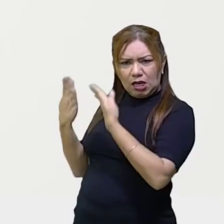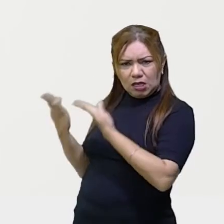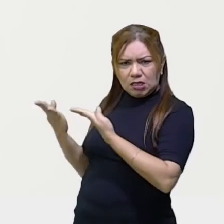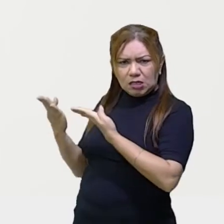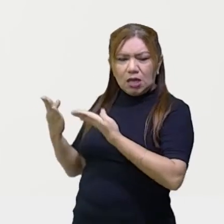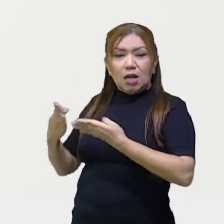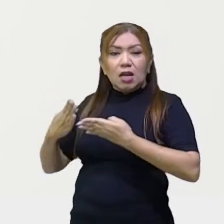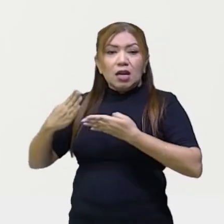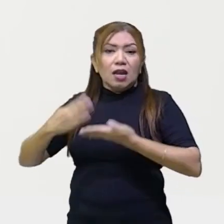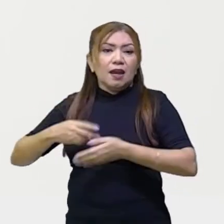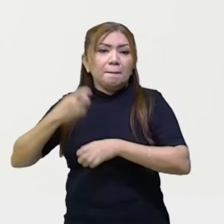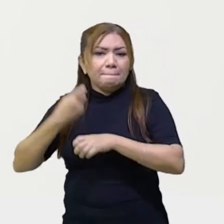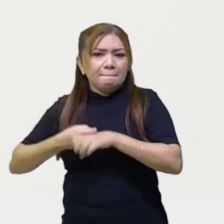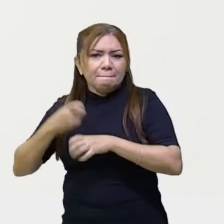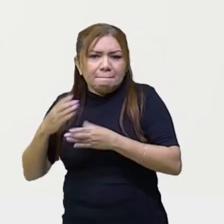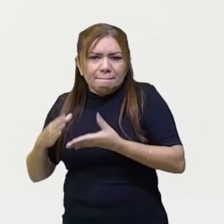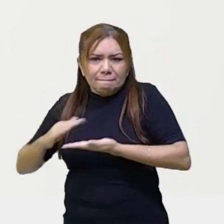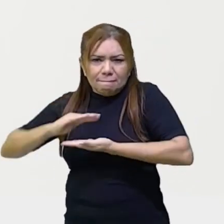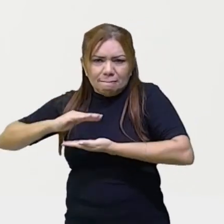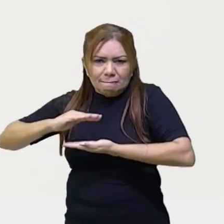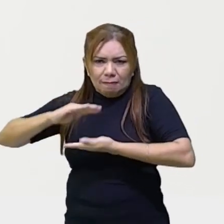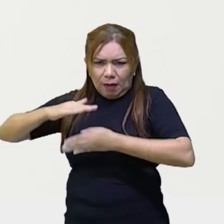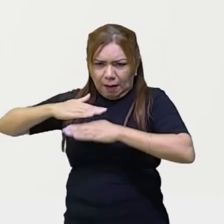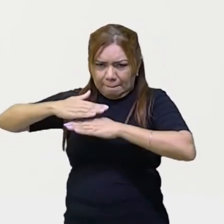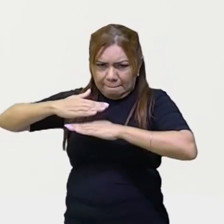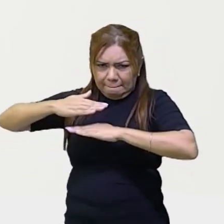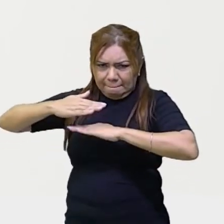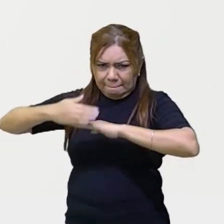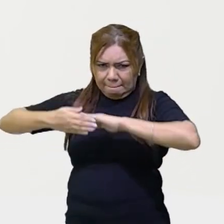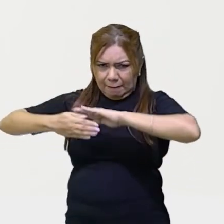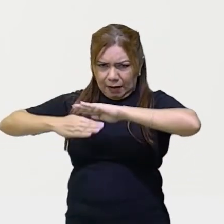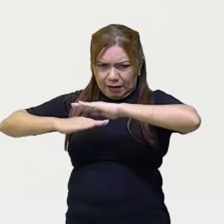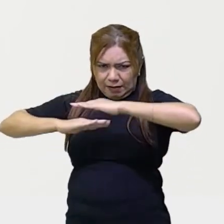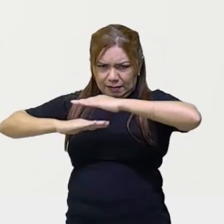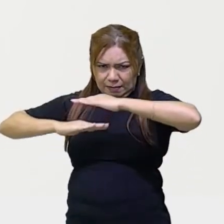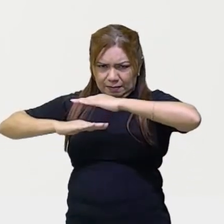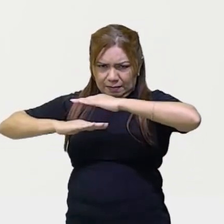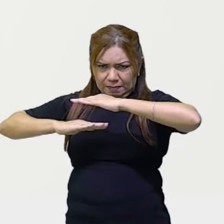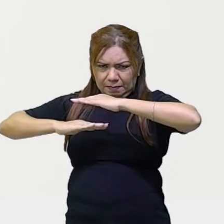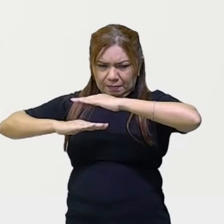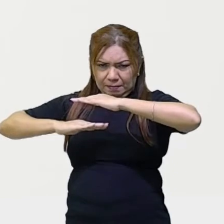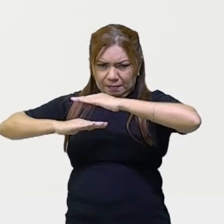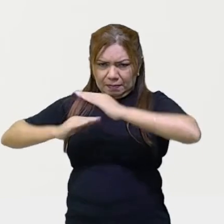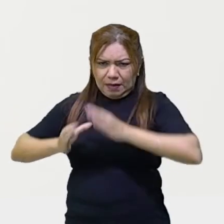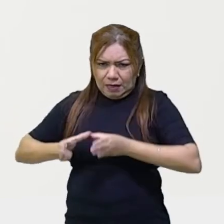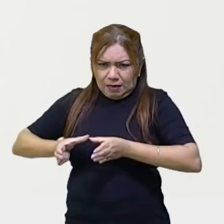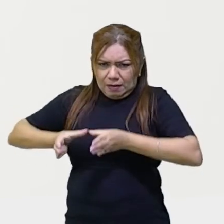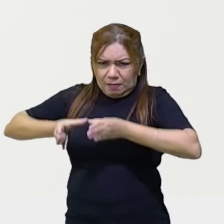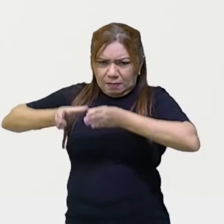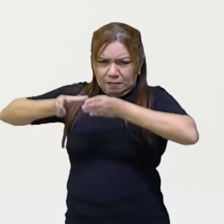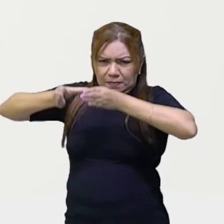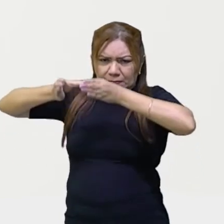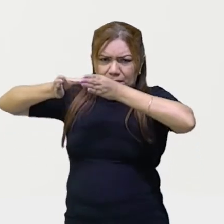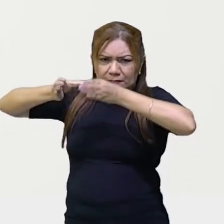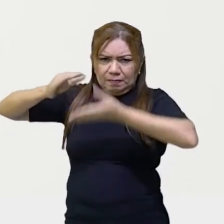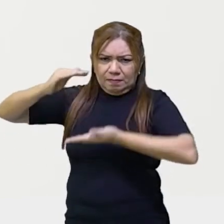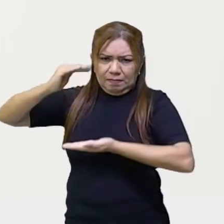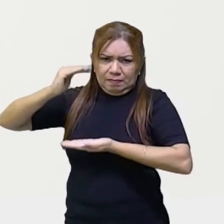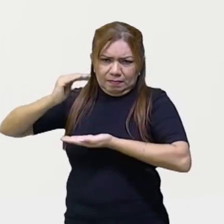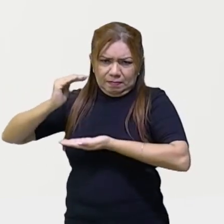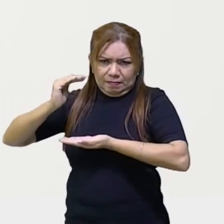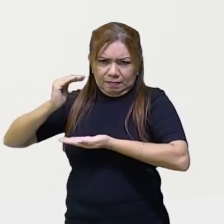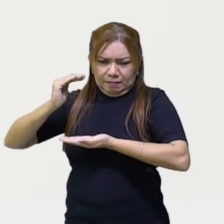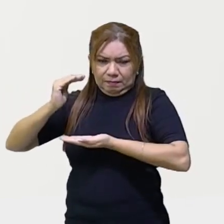olha um prisma triangular aparecendo aí para você e um prisma quadrangular aparecendo na sua telinha